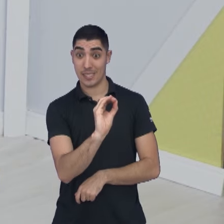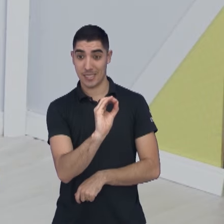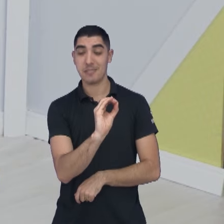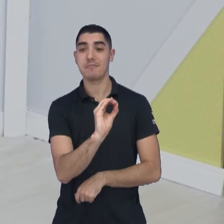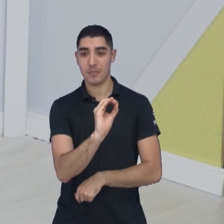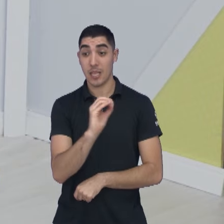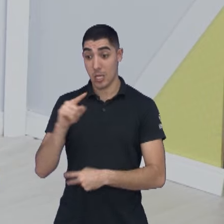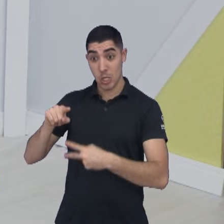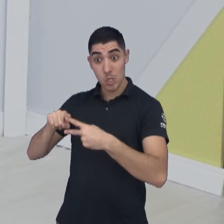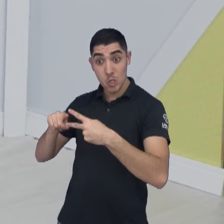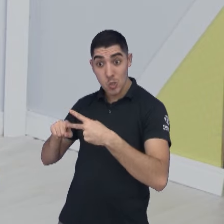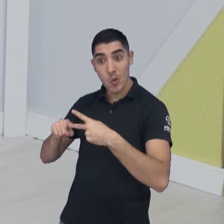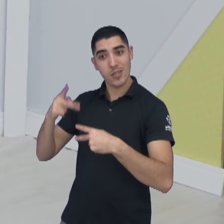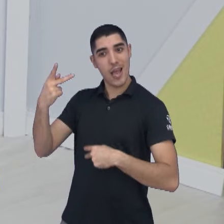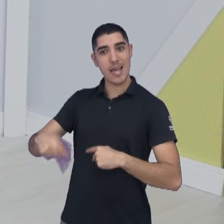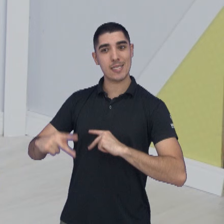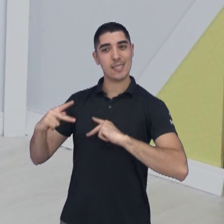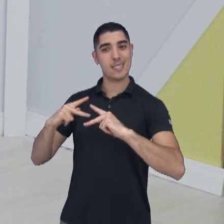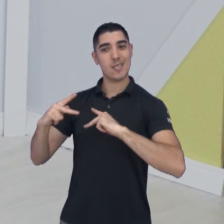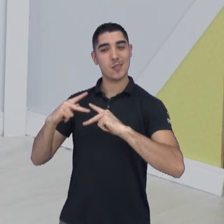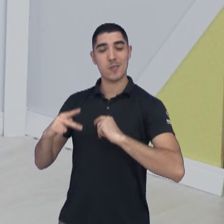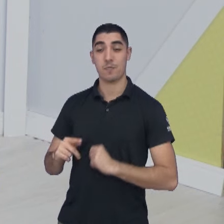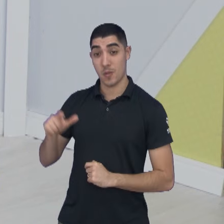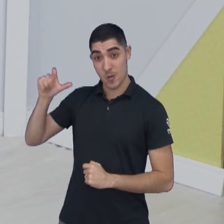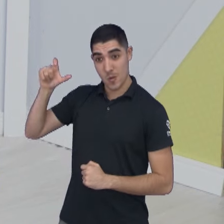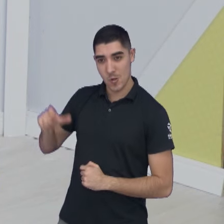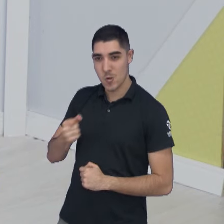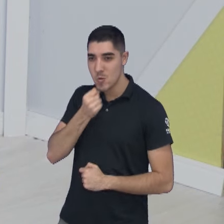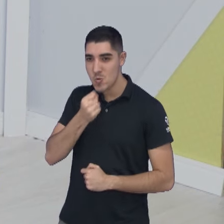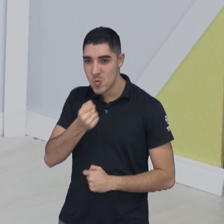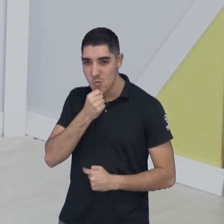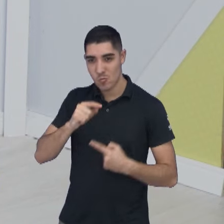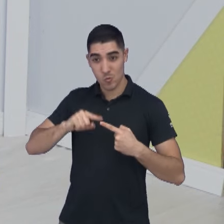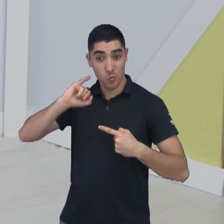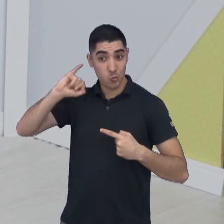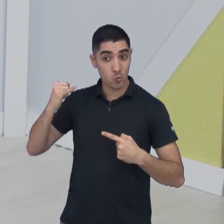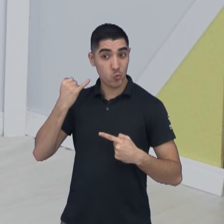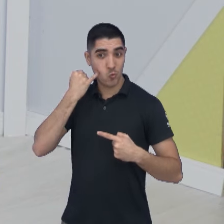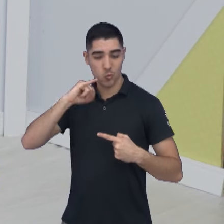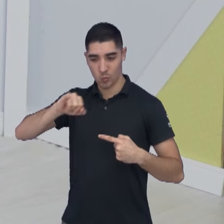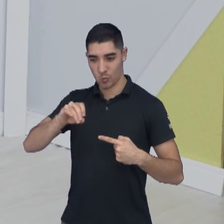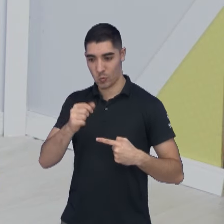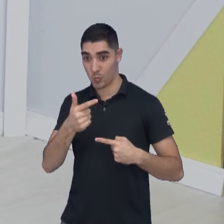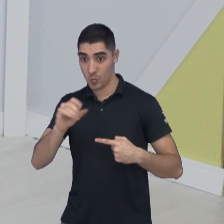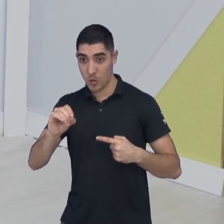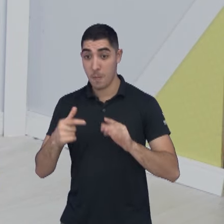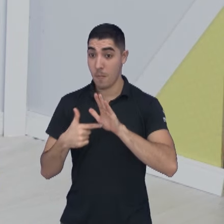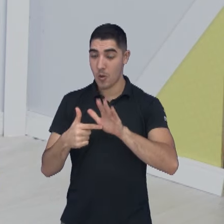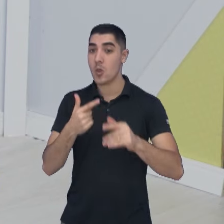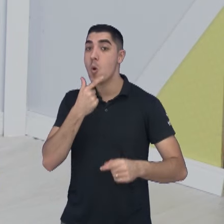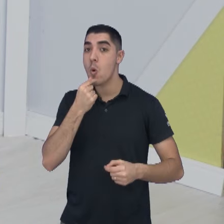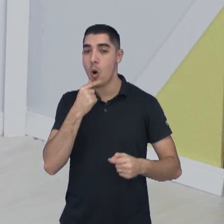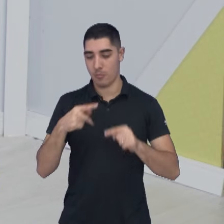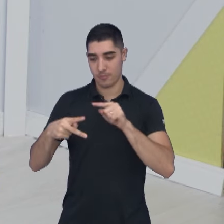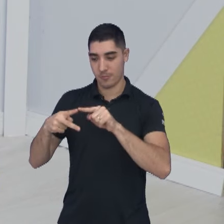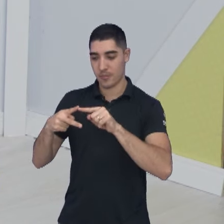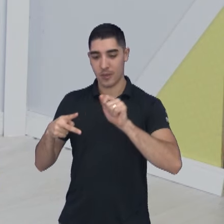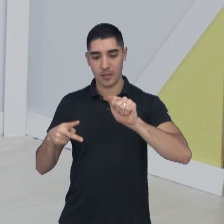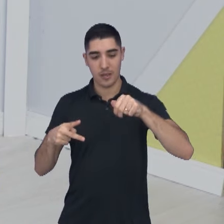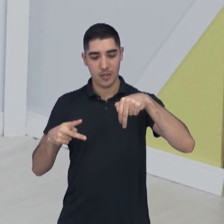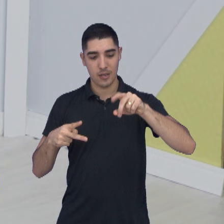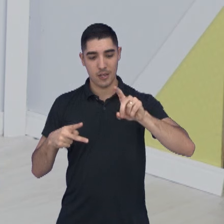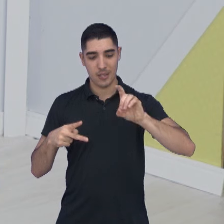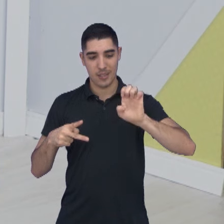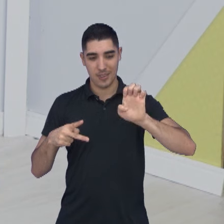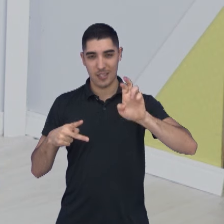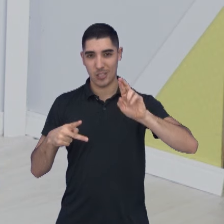competidores são aqui de São José dos Campos. O nosso repórter João Delfino vai apresentar para vocês o Anderson Horse e o Joe